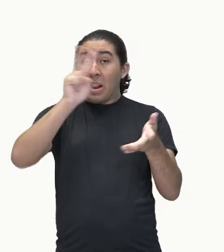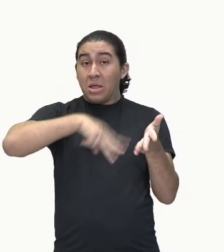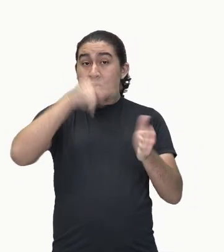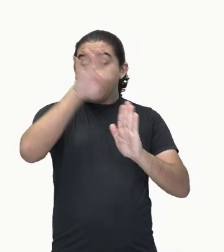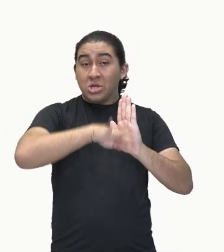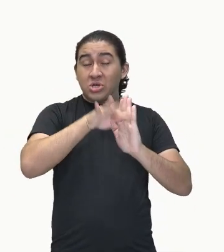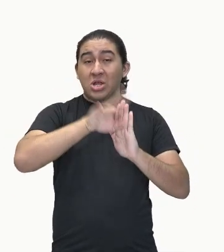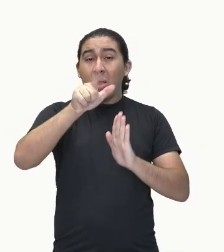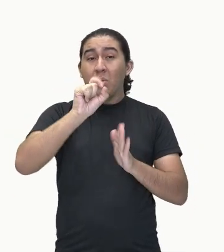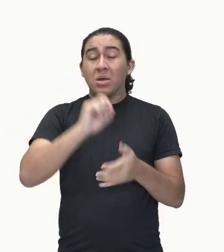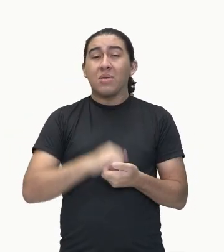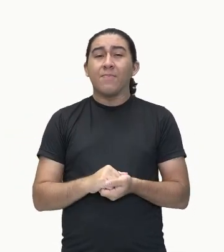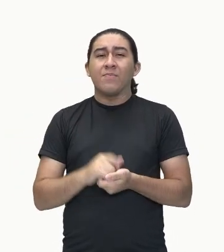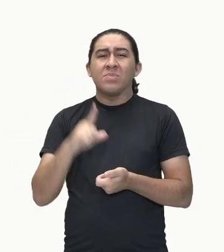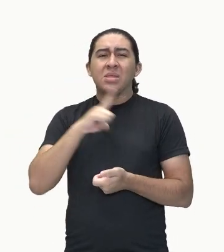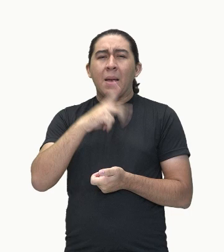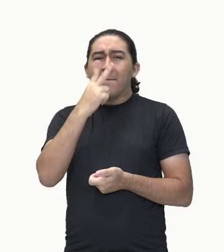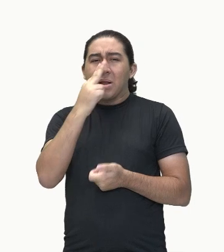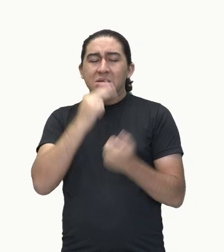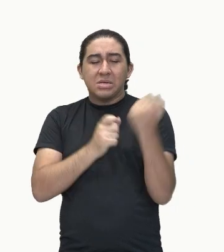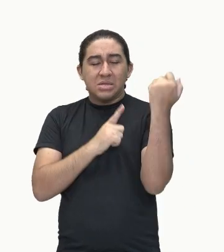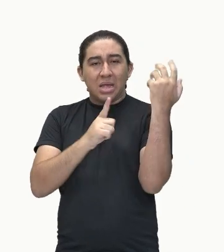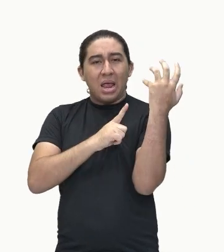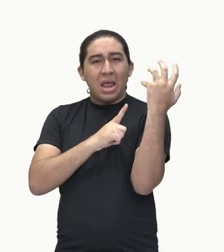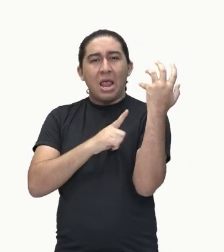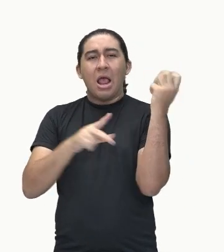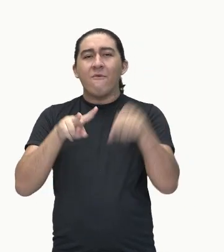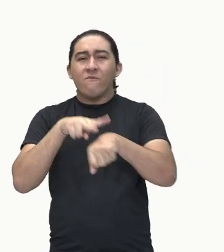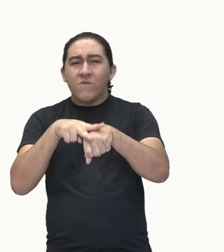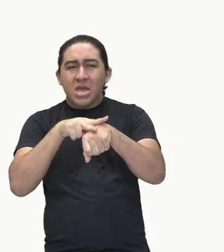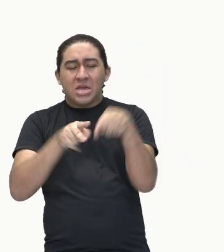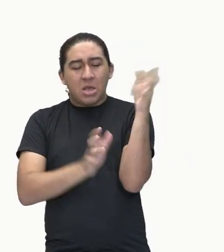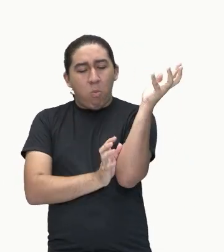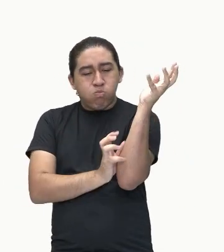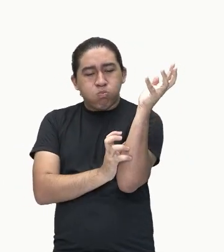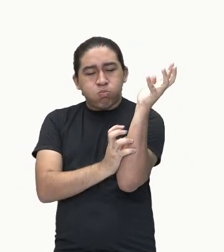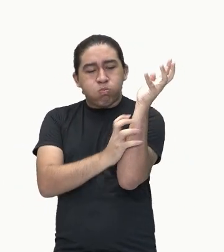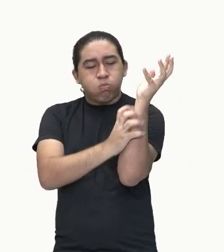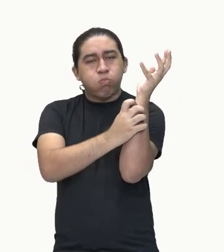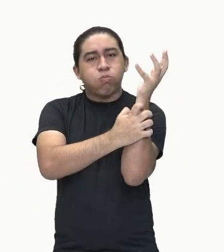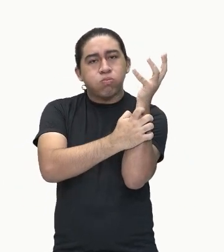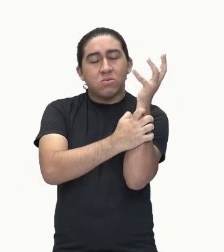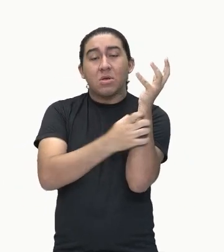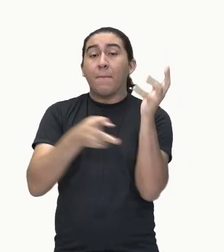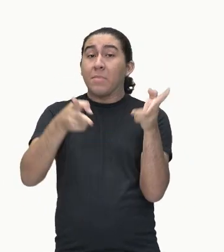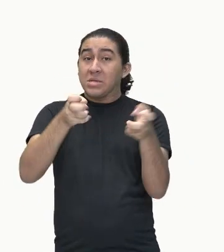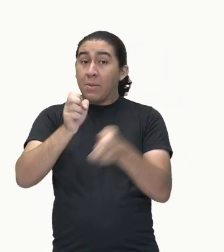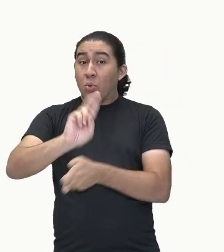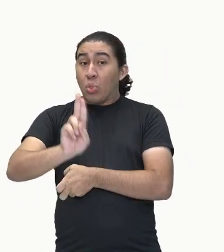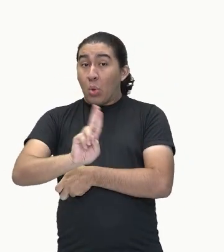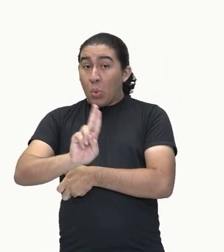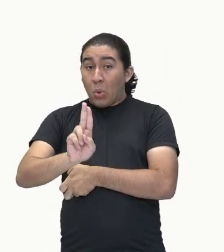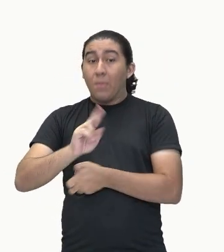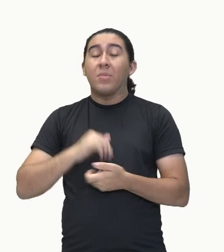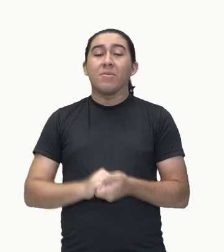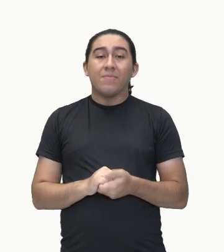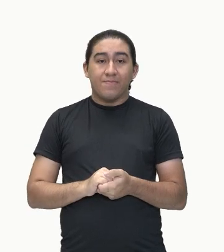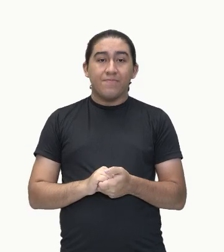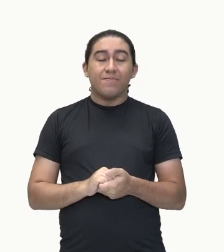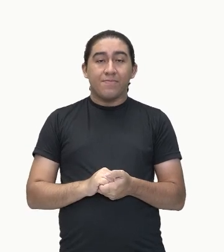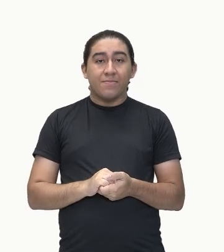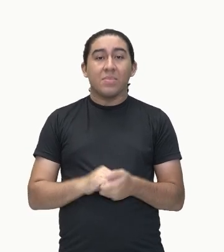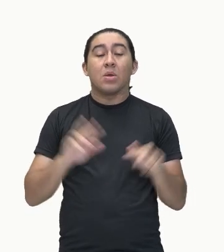pau, aquele fungo que nasce em madeira, certo? Observem o nome que é dado